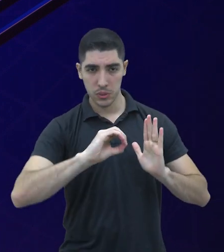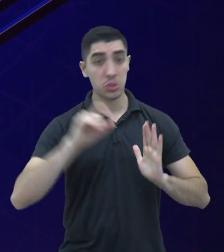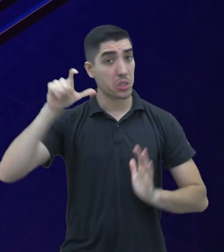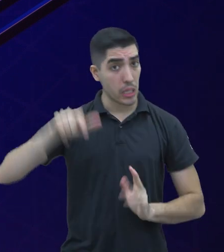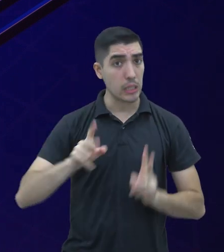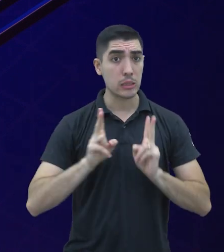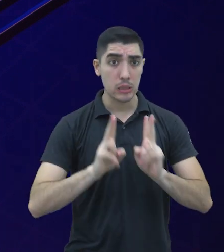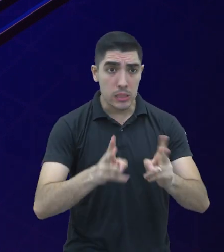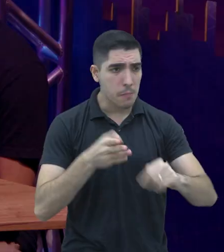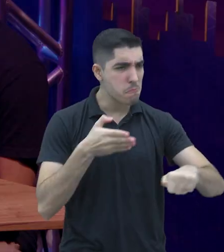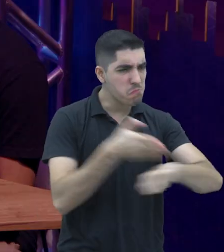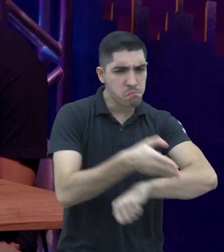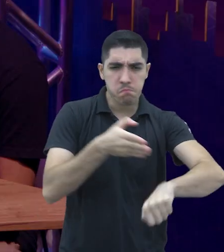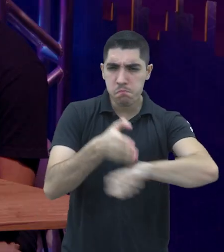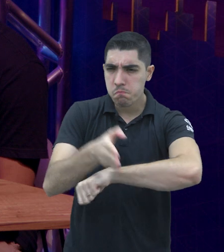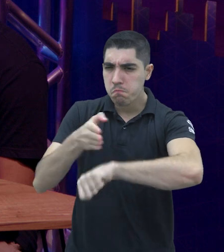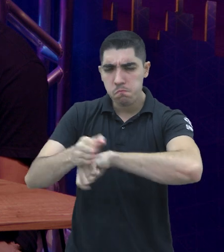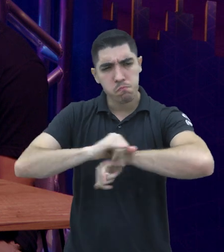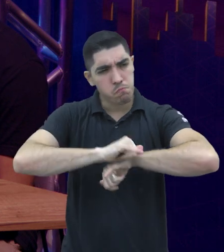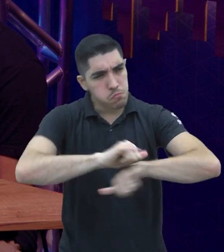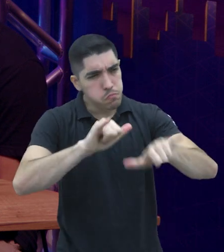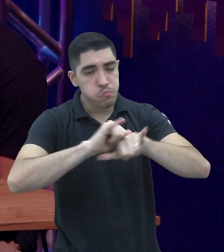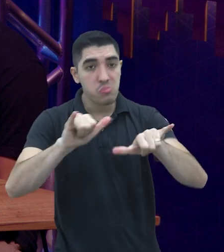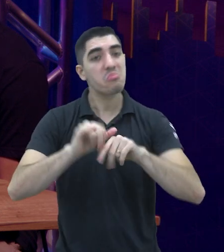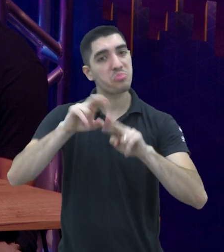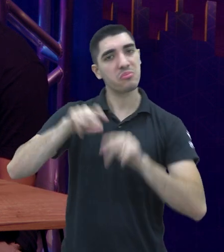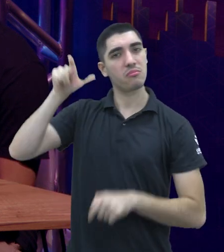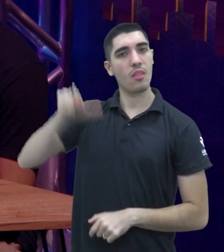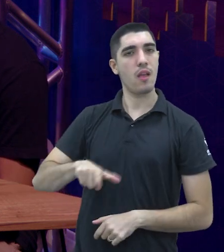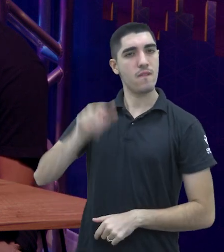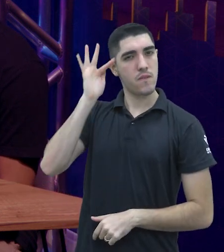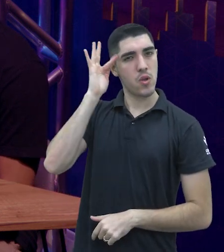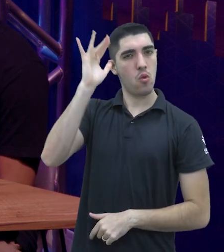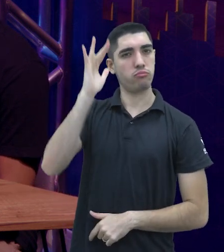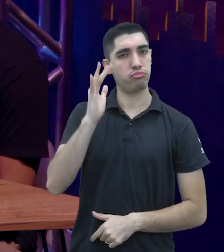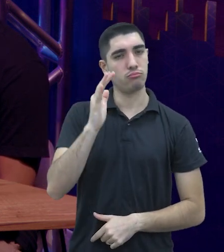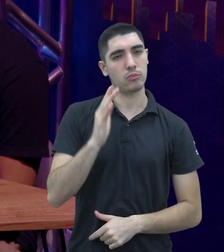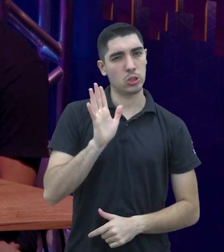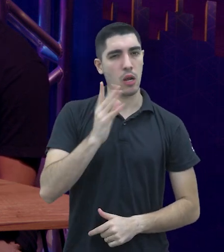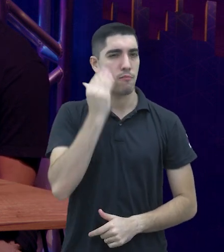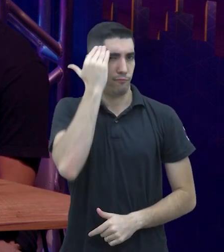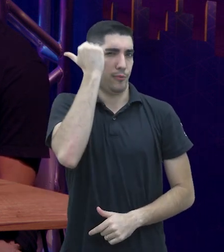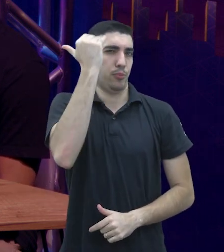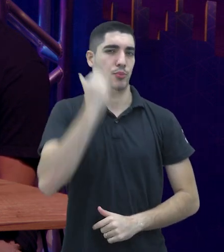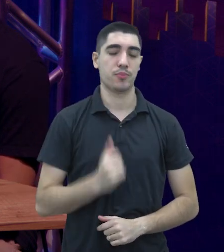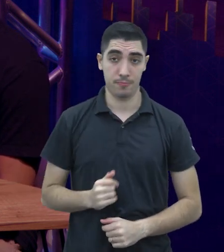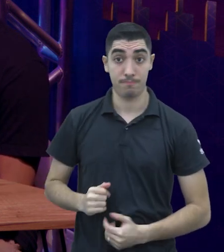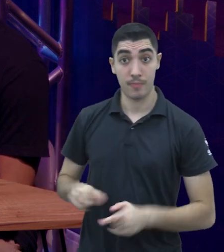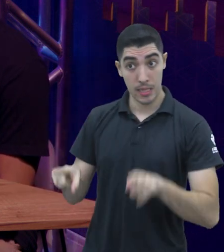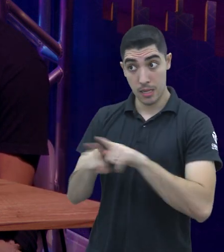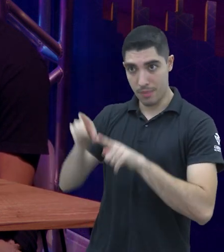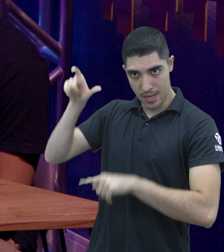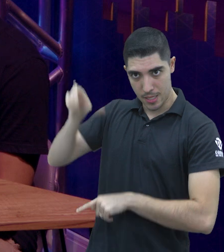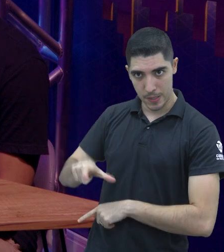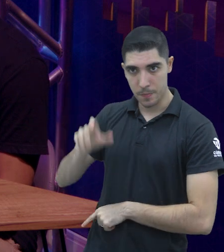diferentes movimentos sociais, muito por conta desse filósofo. O Gandhi tem, inclusive,